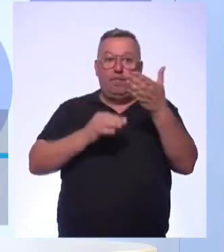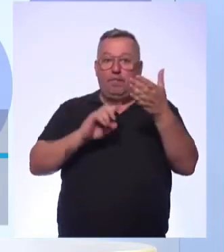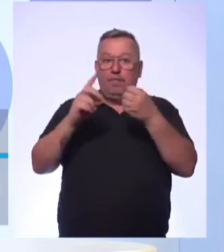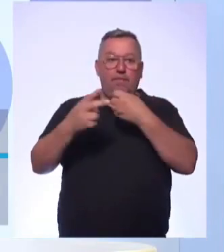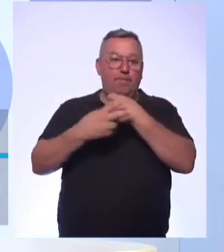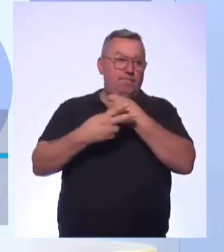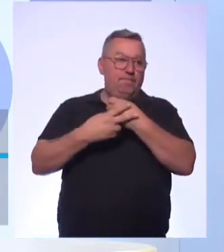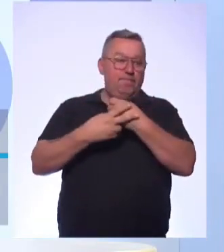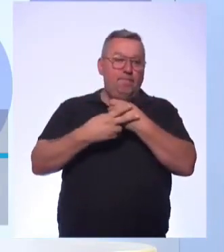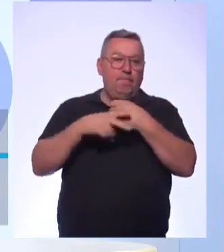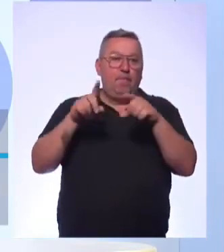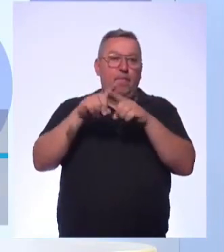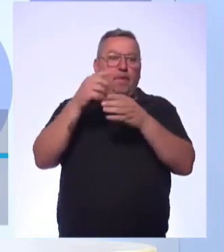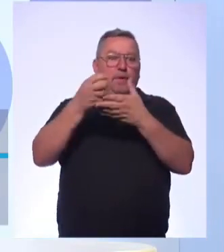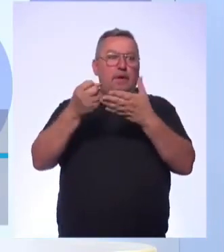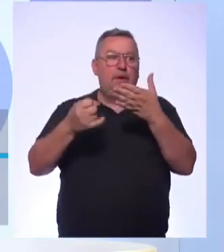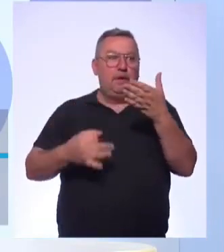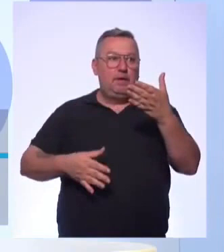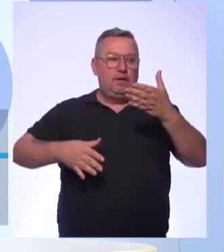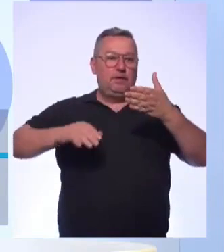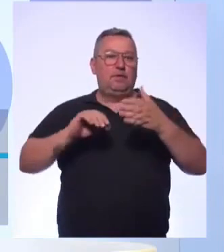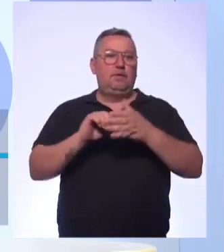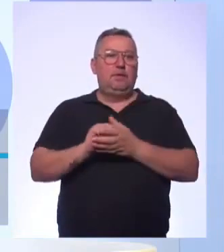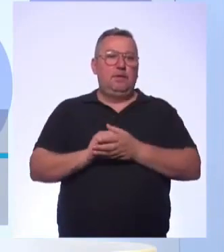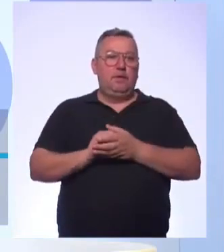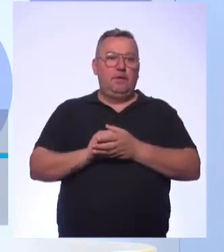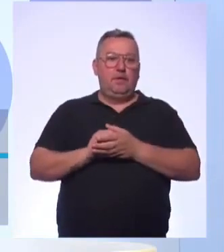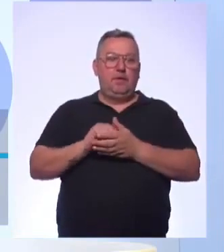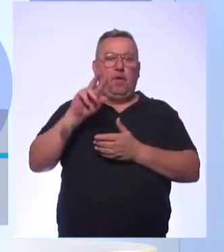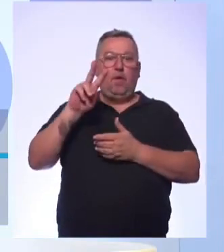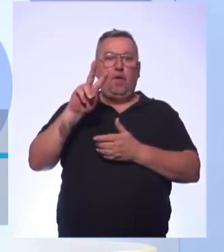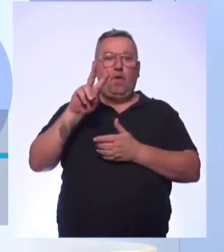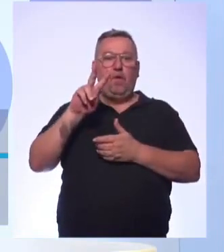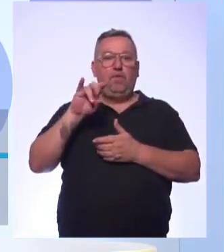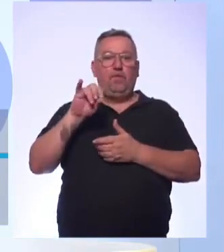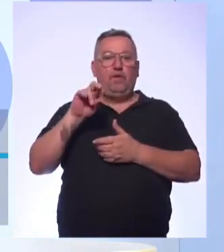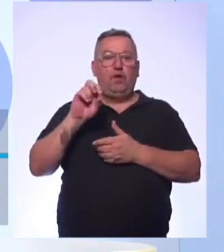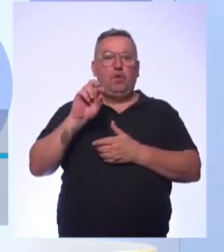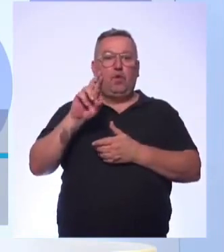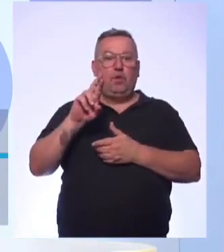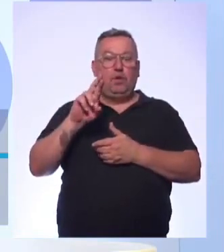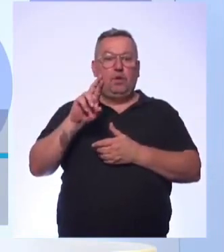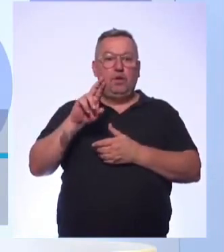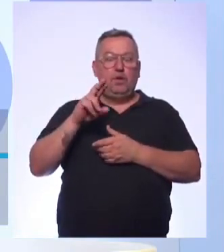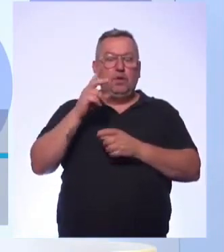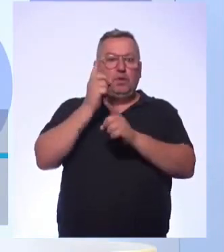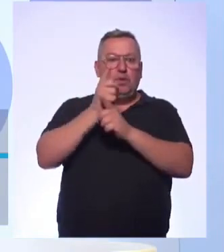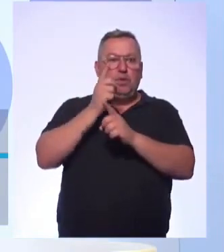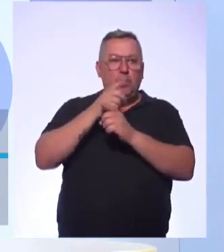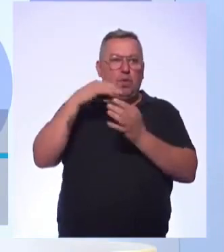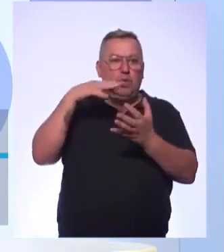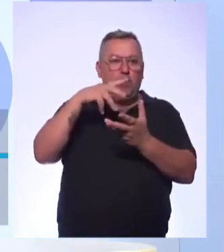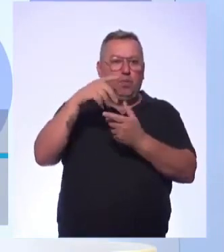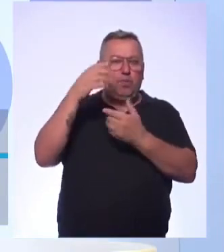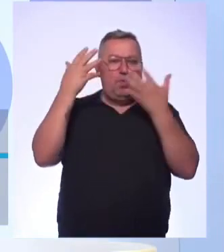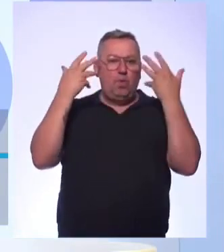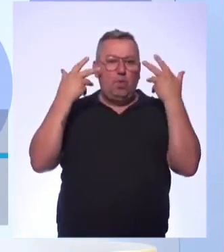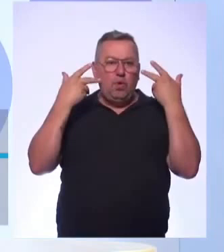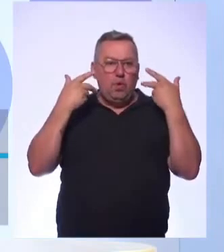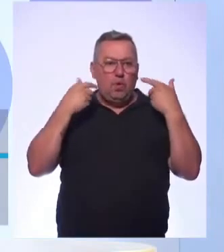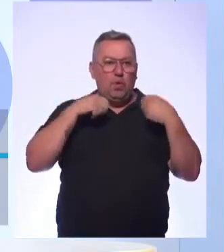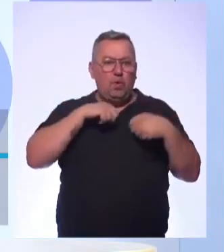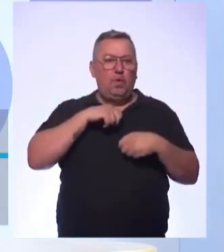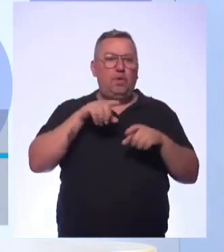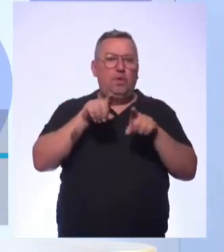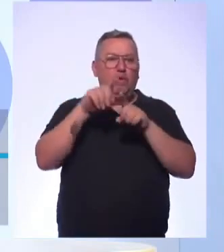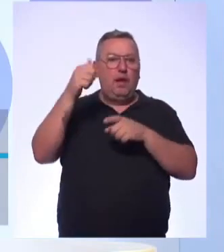verbais e verbais e descrição. O Vitor colocou desvendando o mundo dos bichos. A Fernanda colocou